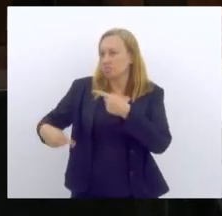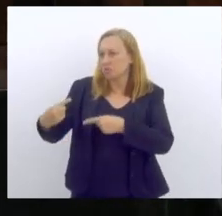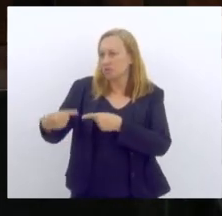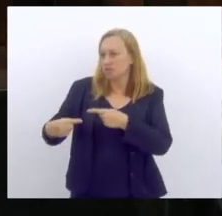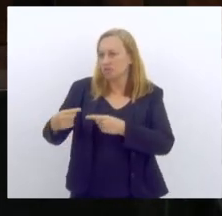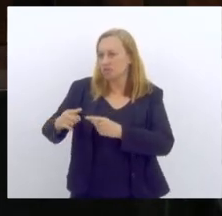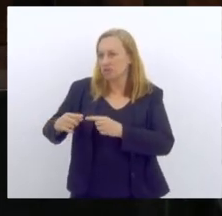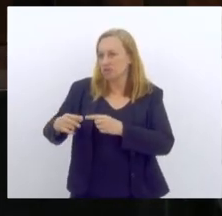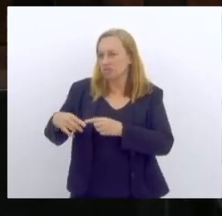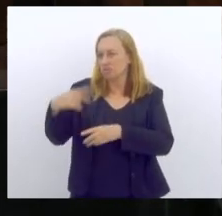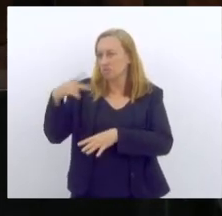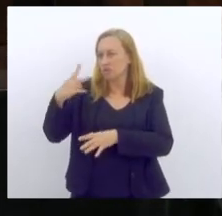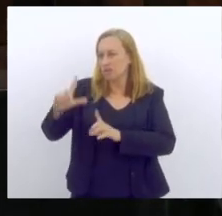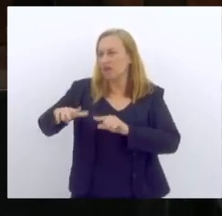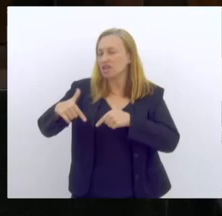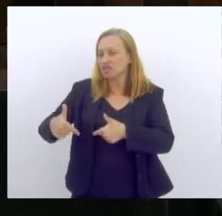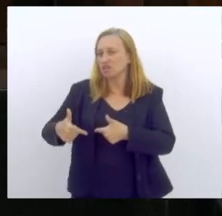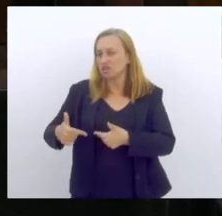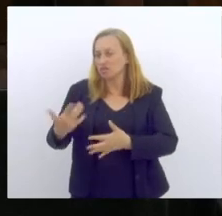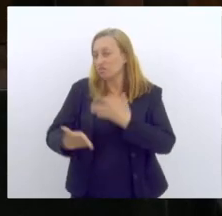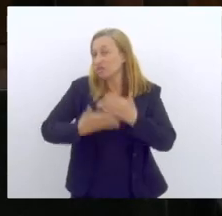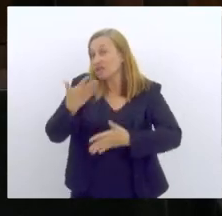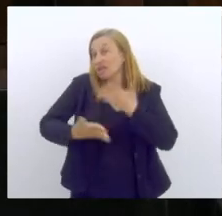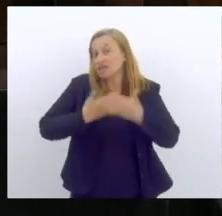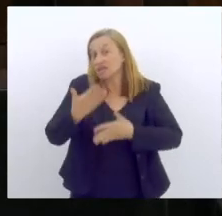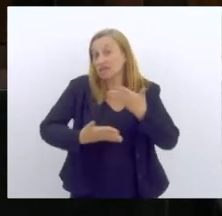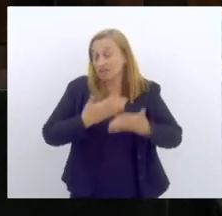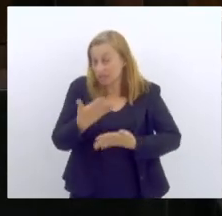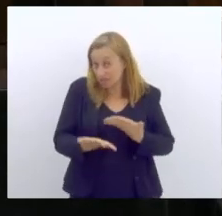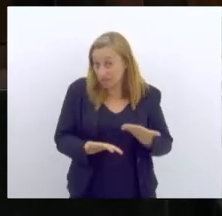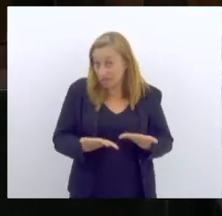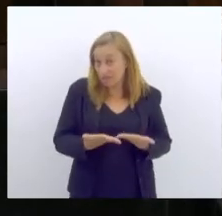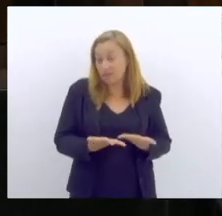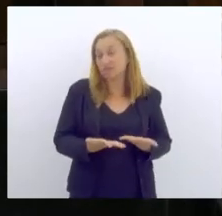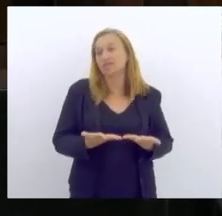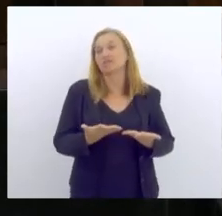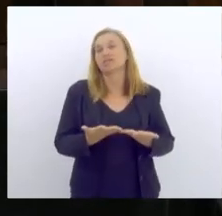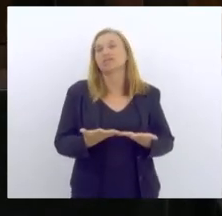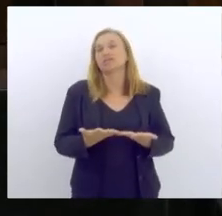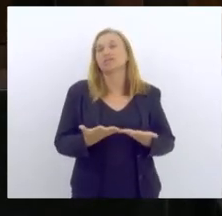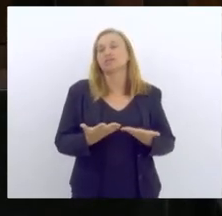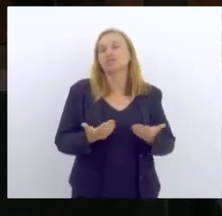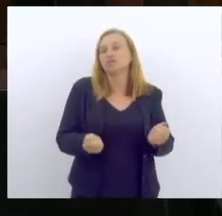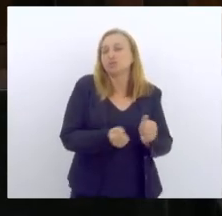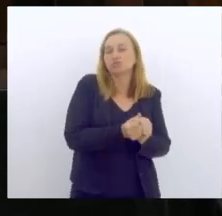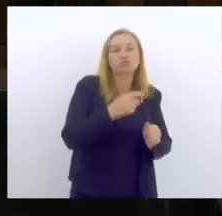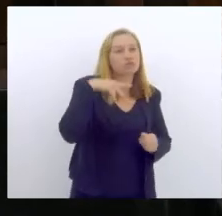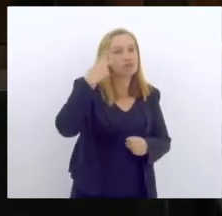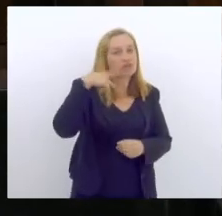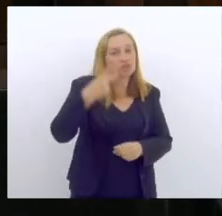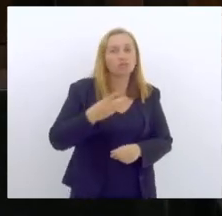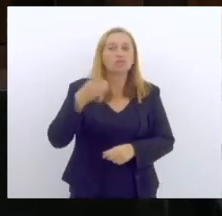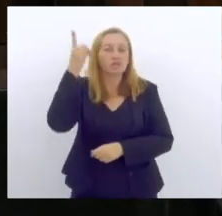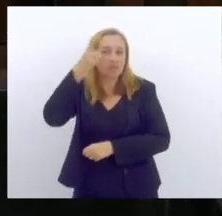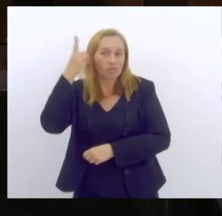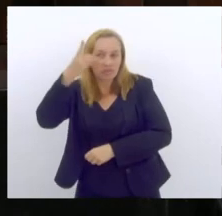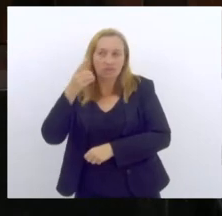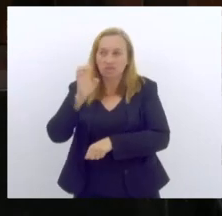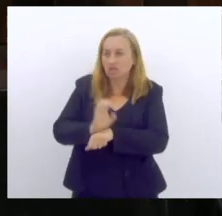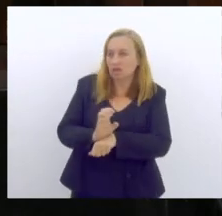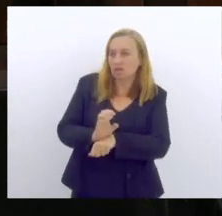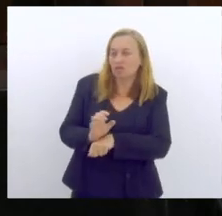com alegria com entusiasmo era um homem de todas as rodas de Vereadores de Deputado estaduais Federais